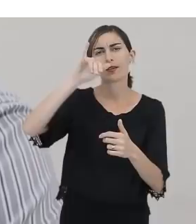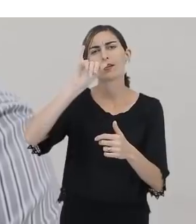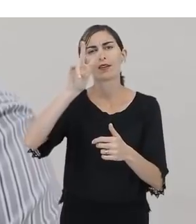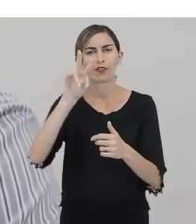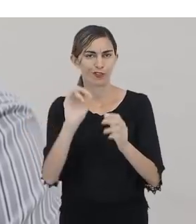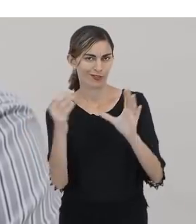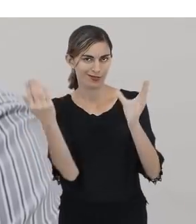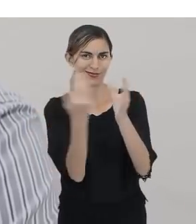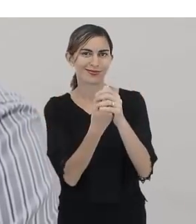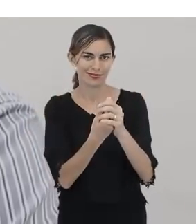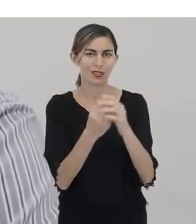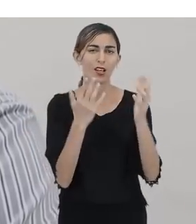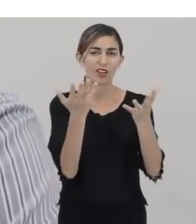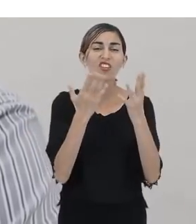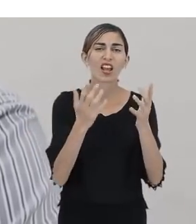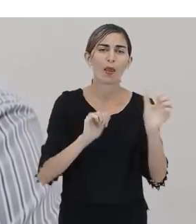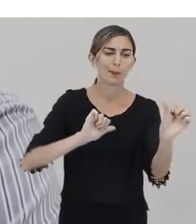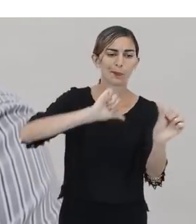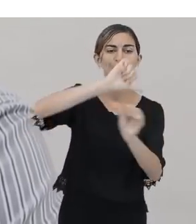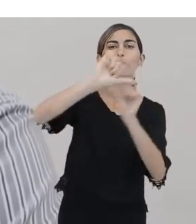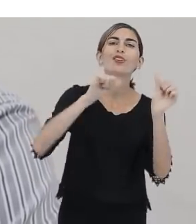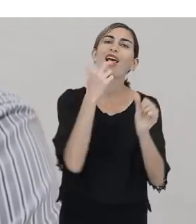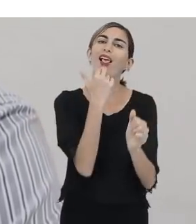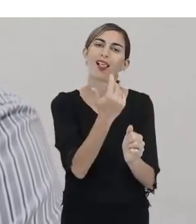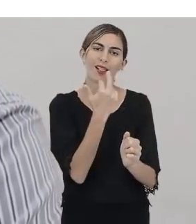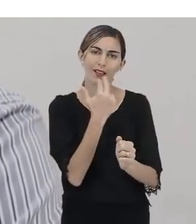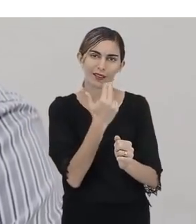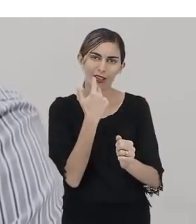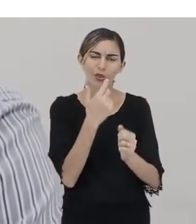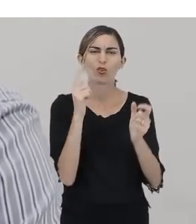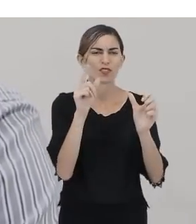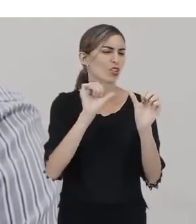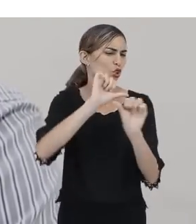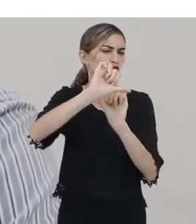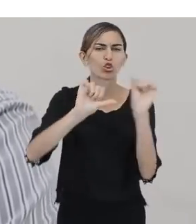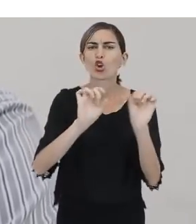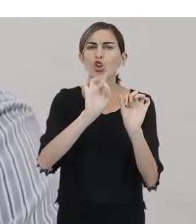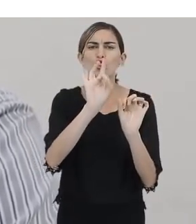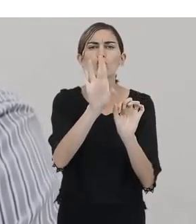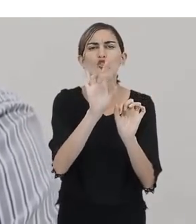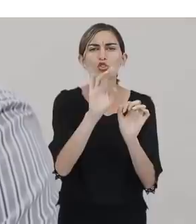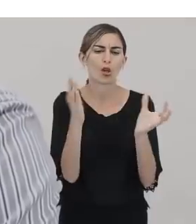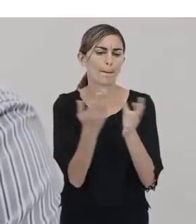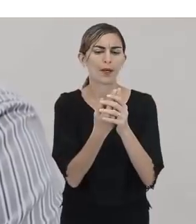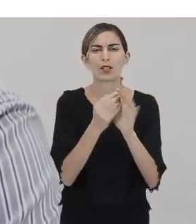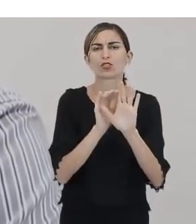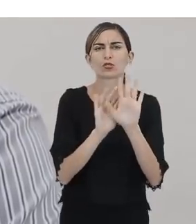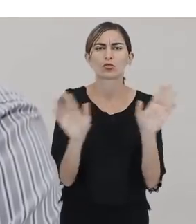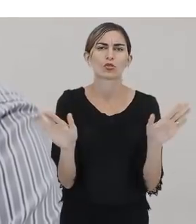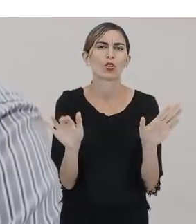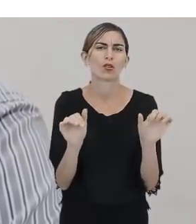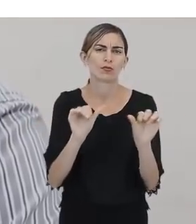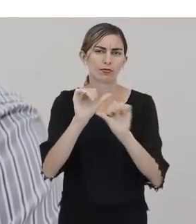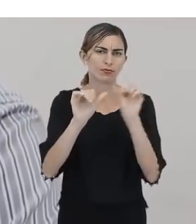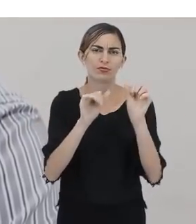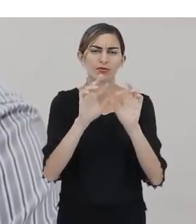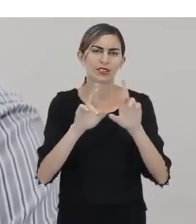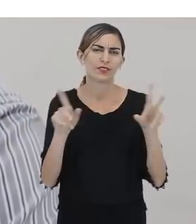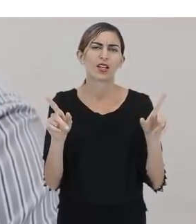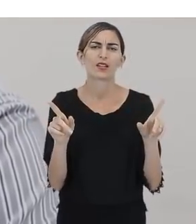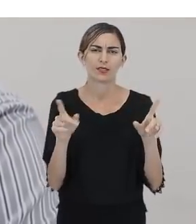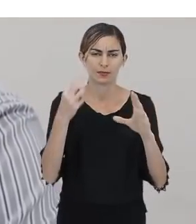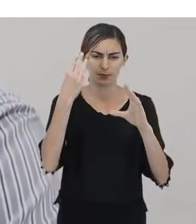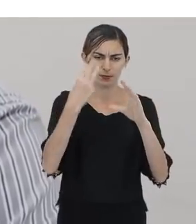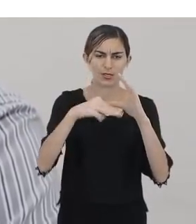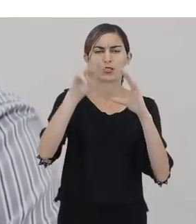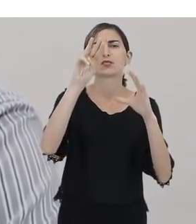para aquilo. Se você quiser mudar de língua, certo? Você vai trocar só o arquivo, diferentemente se